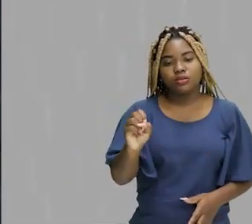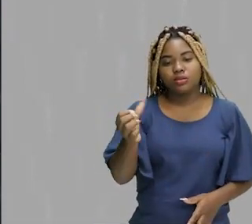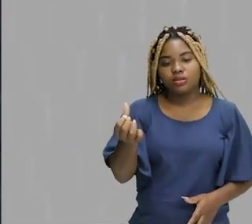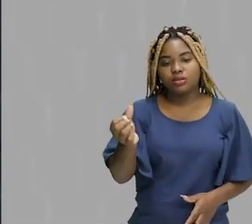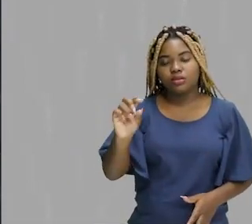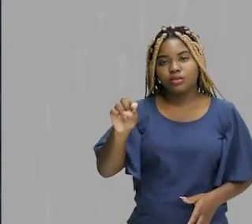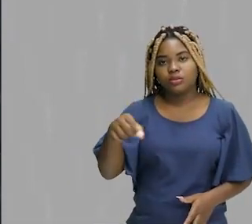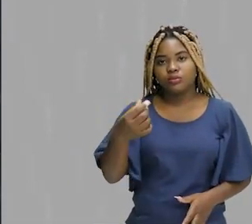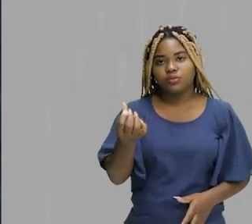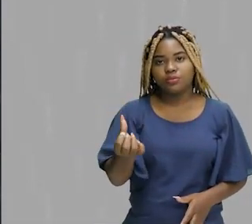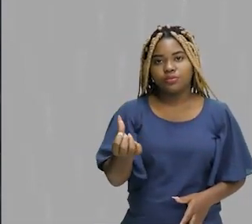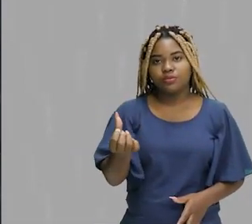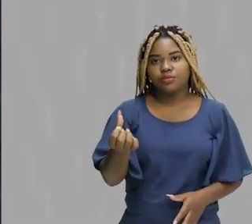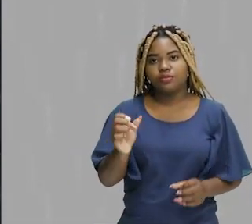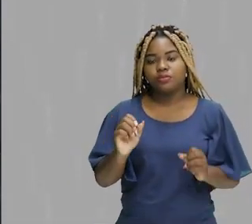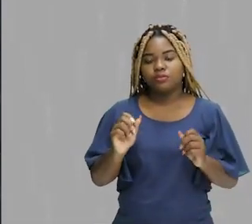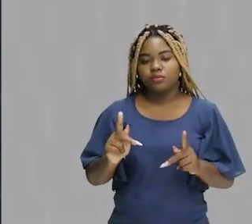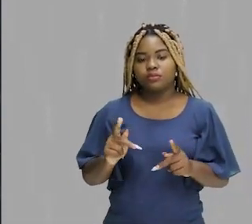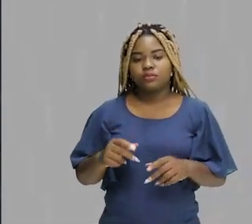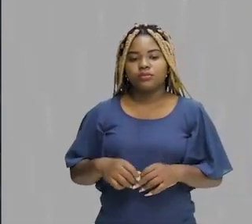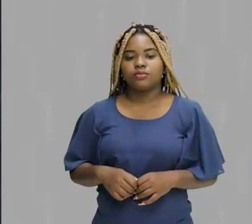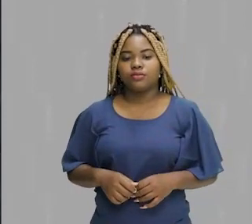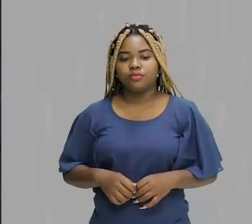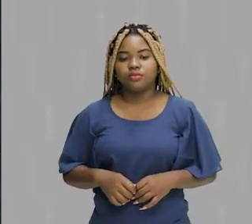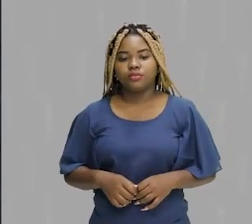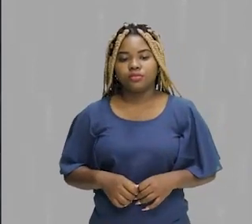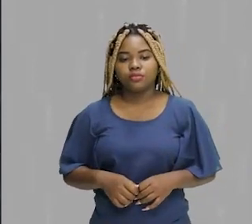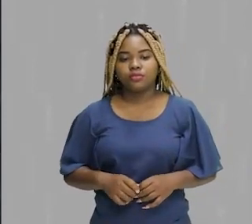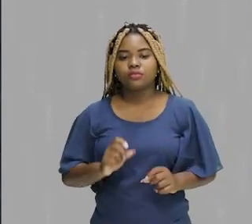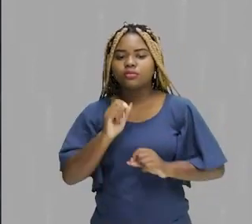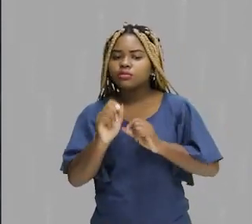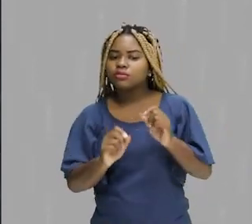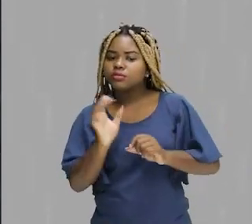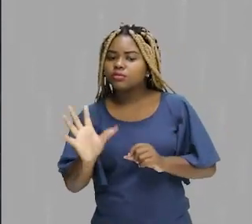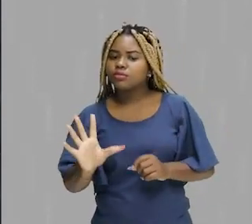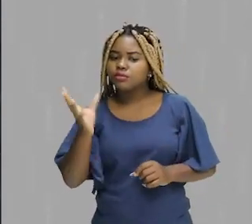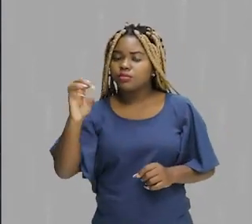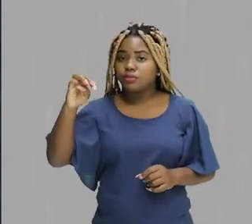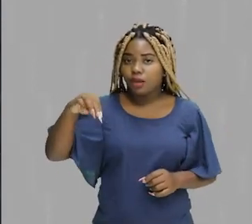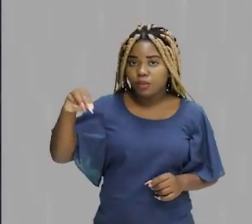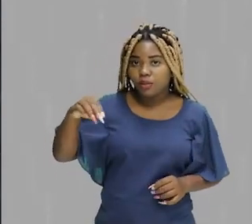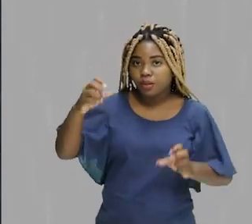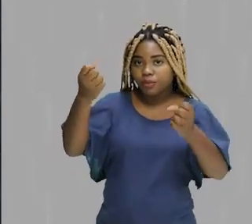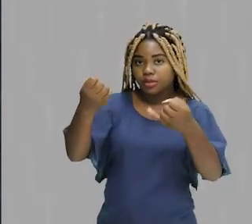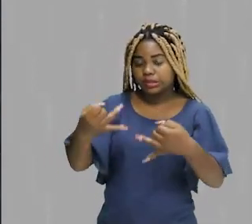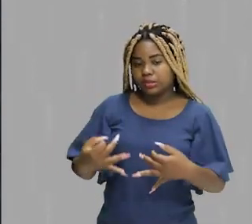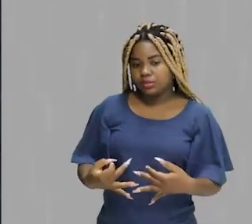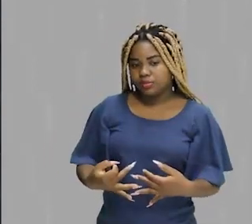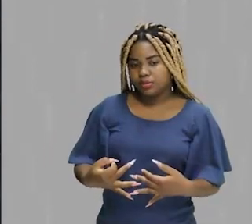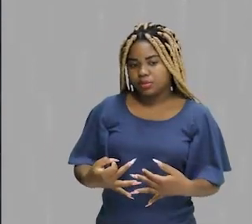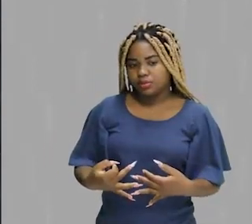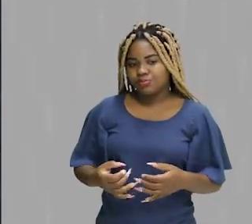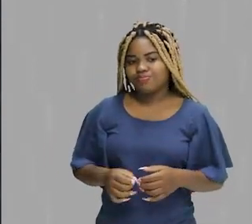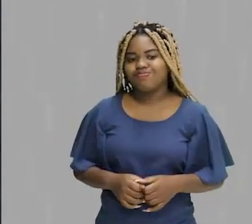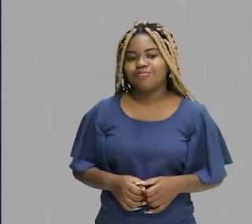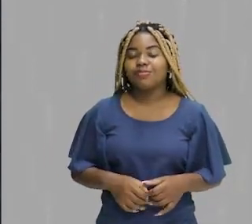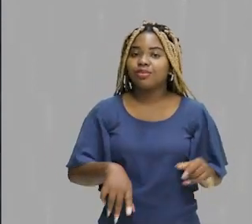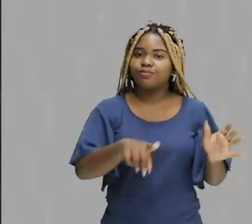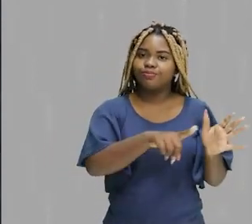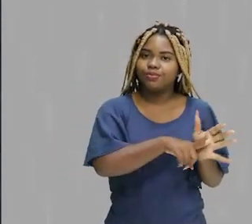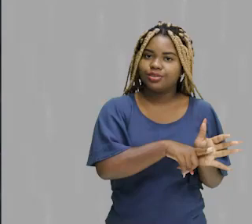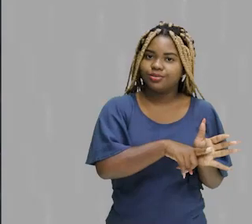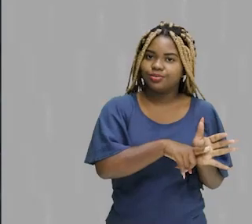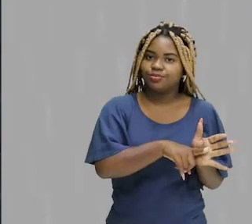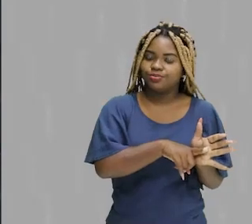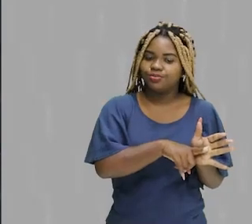786,6 menos 285,5. O que a gente sabe da matemática? Nós vamos conservar o sinal. Qual o sinal? O menos. E,